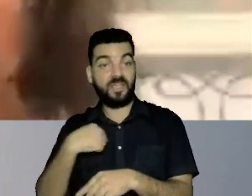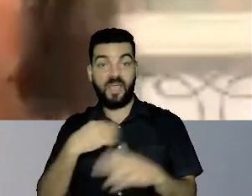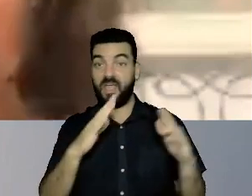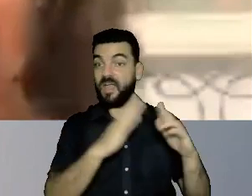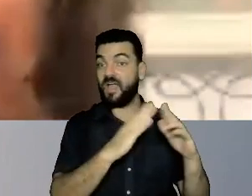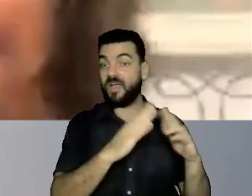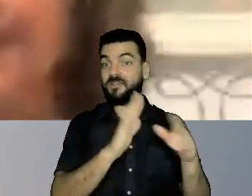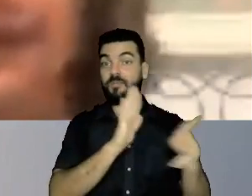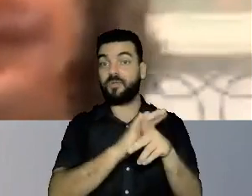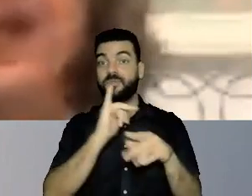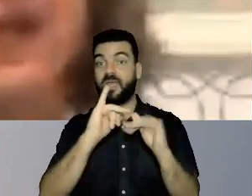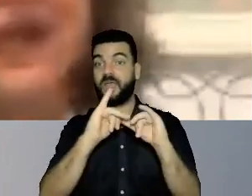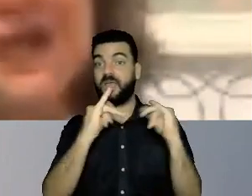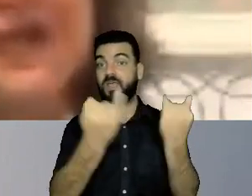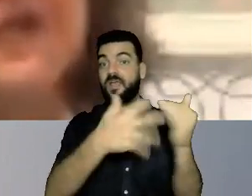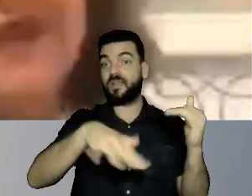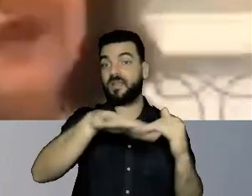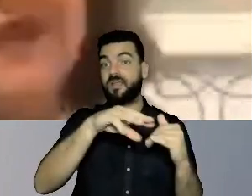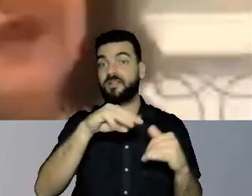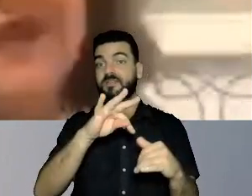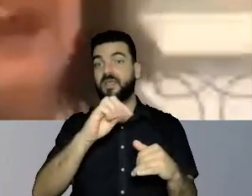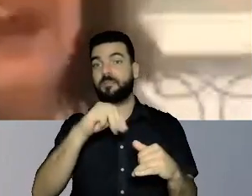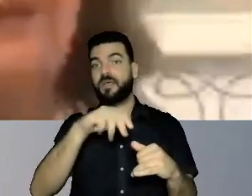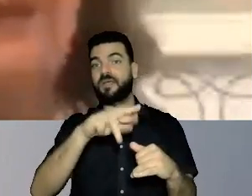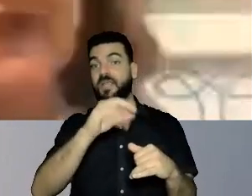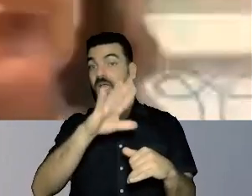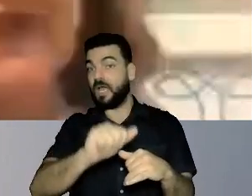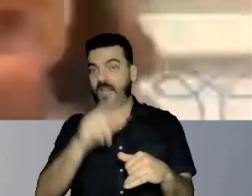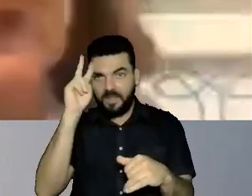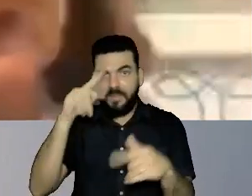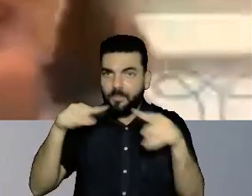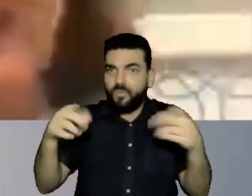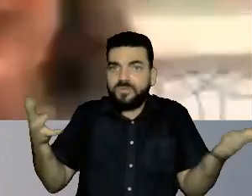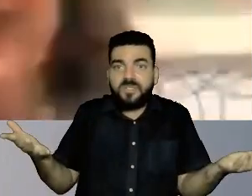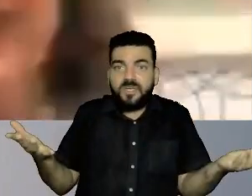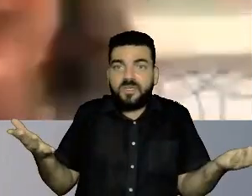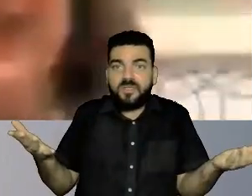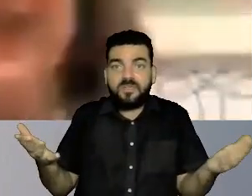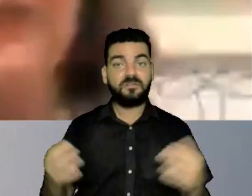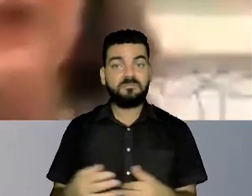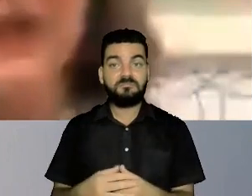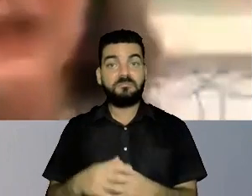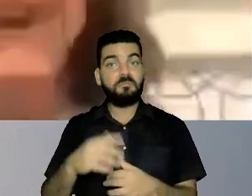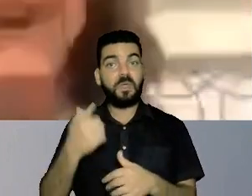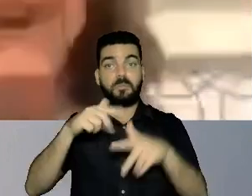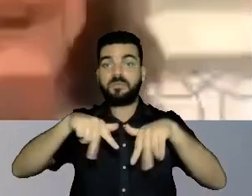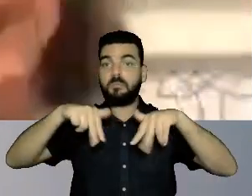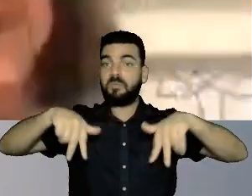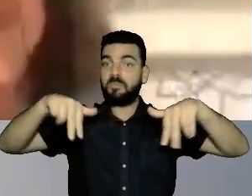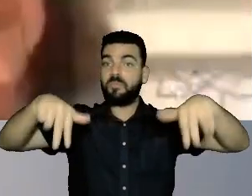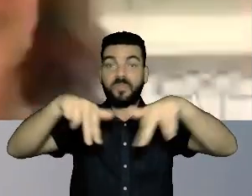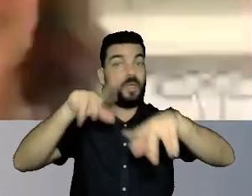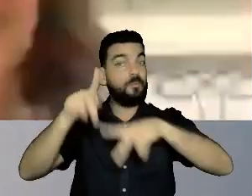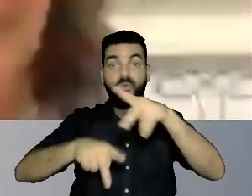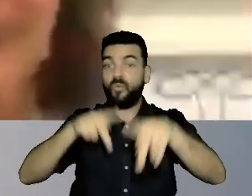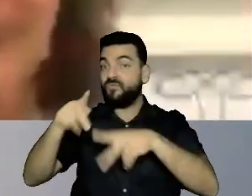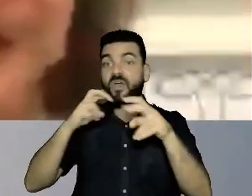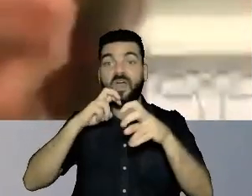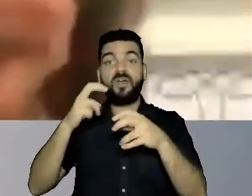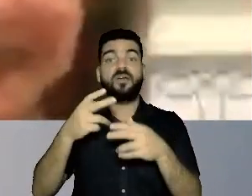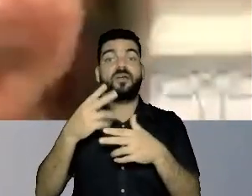de Itamaracá ficou conhecida, que diz, essa ciranda quem me deu foi Lia, que mora na ilha